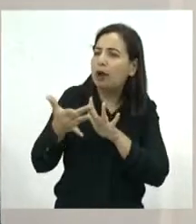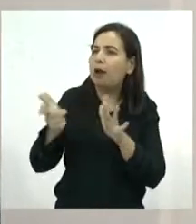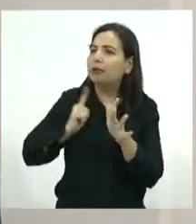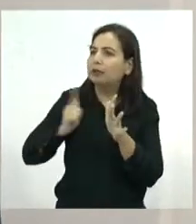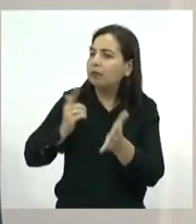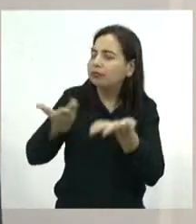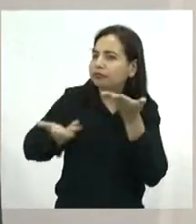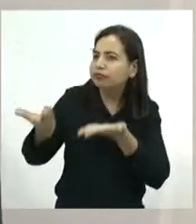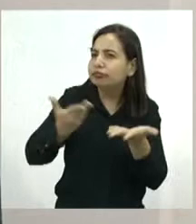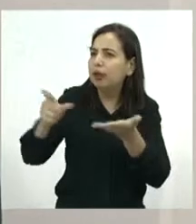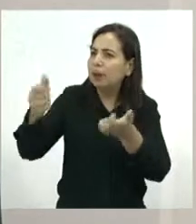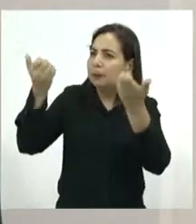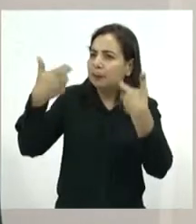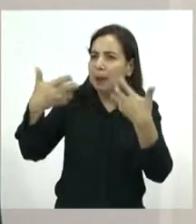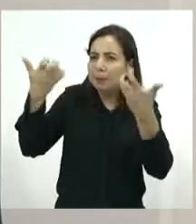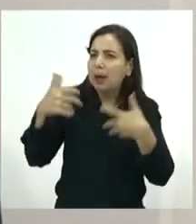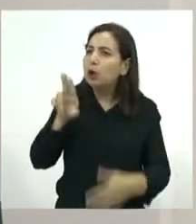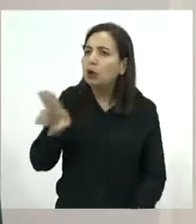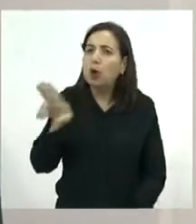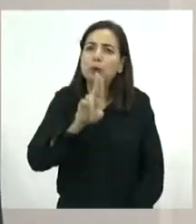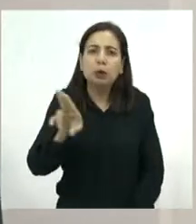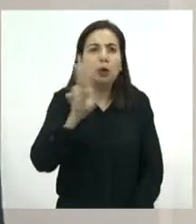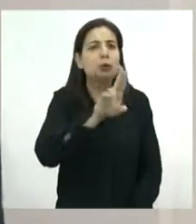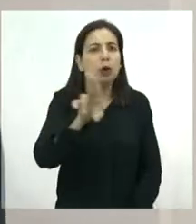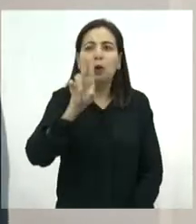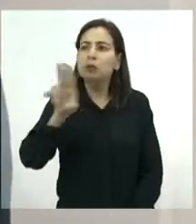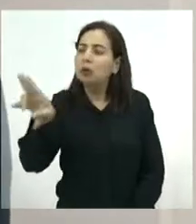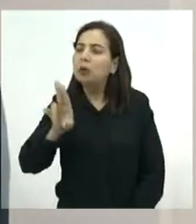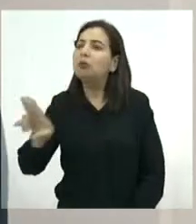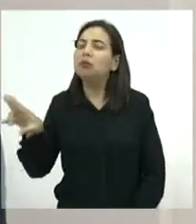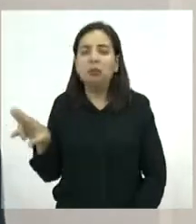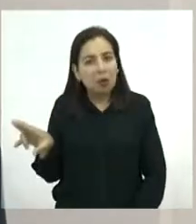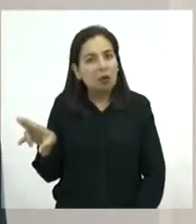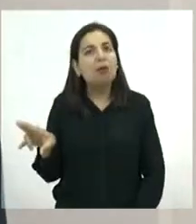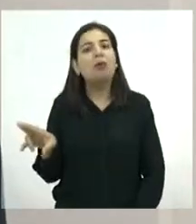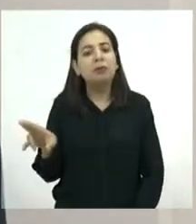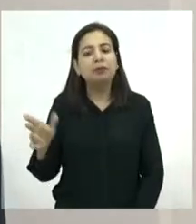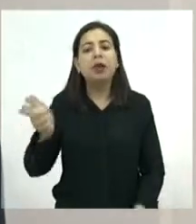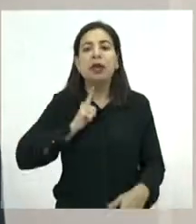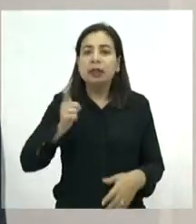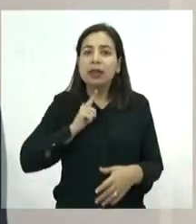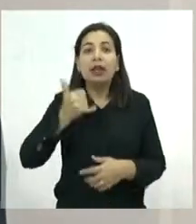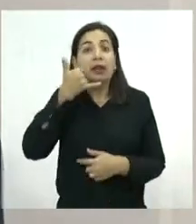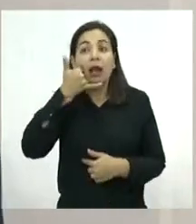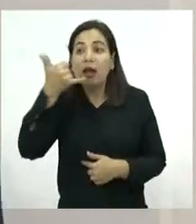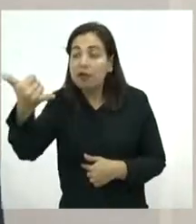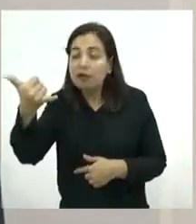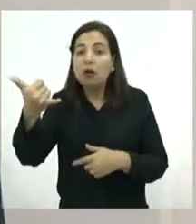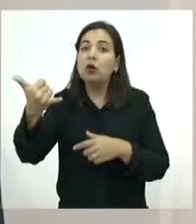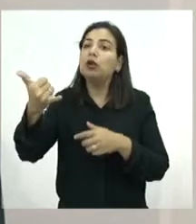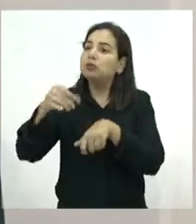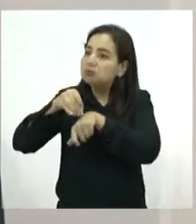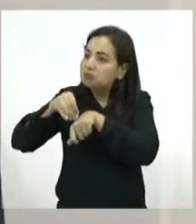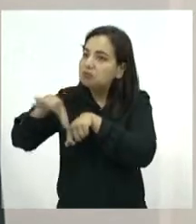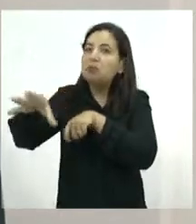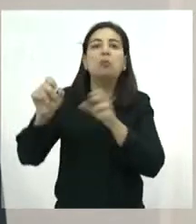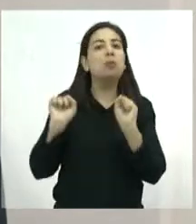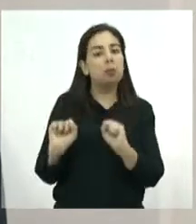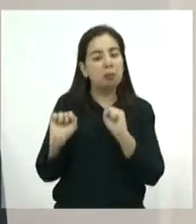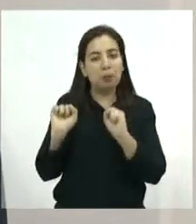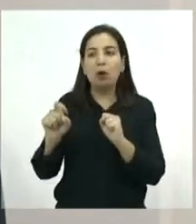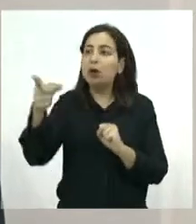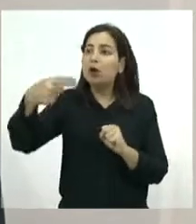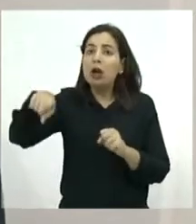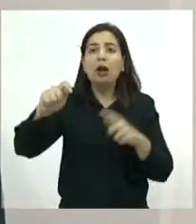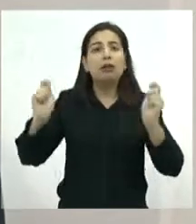a oportunidade de ouvir o nome das pessoas, tive a oportunidade de entregar o número do meu telefone celular para quem esteve comigo, para que as pessoas